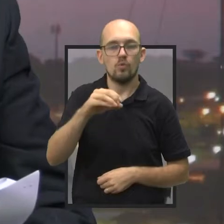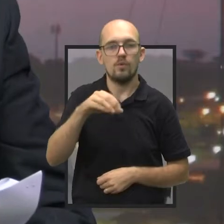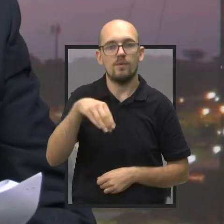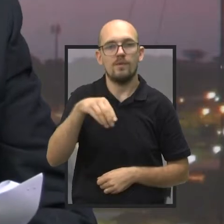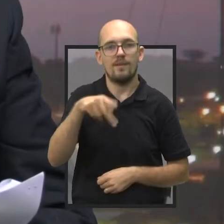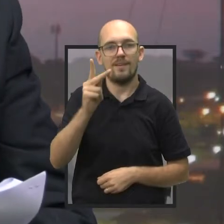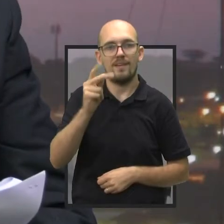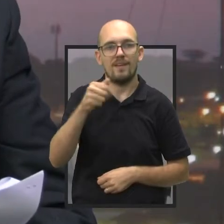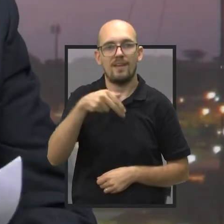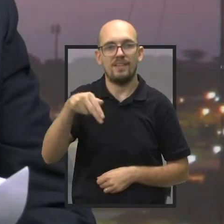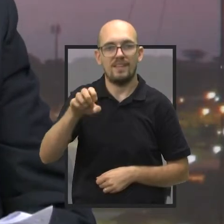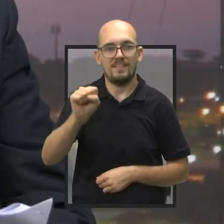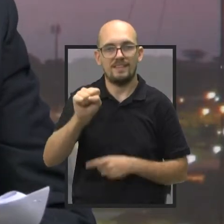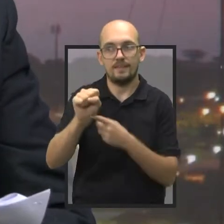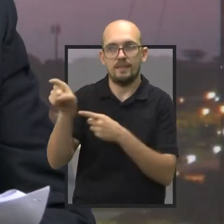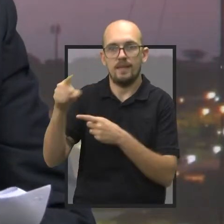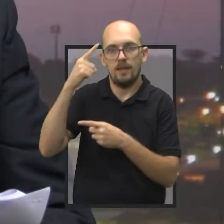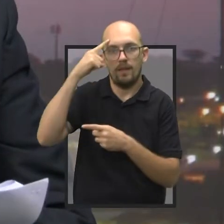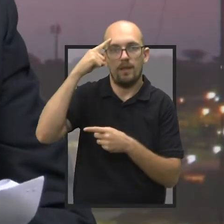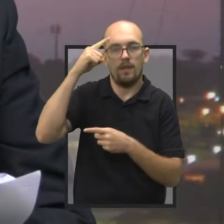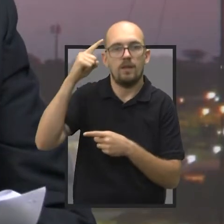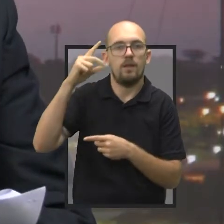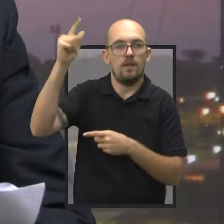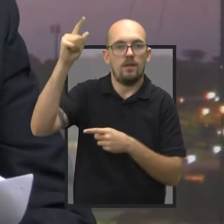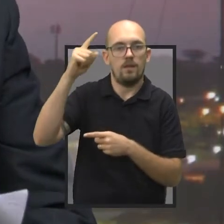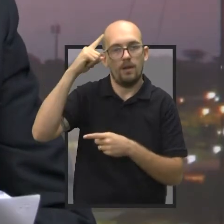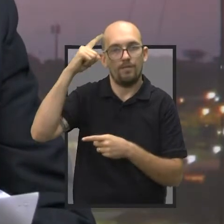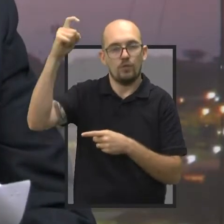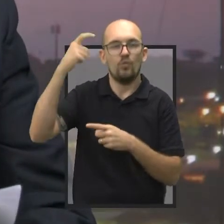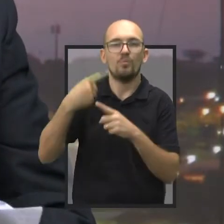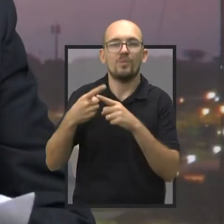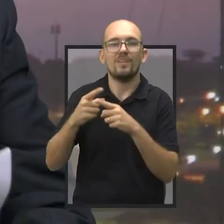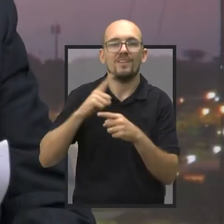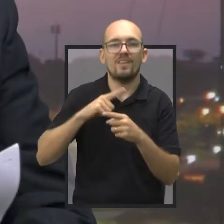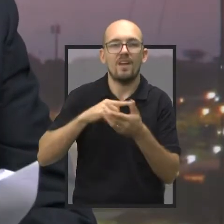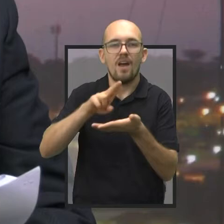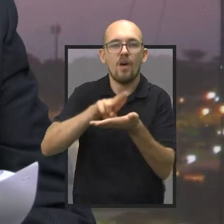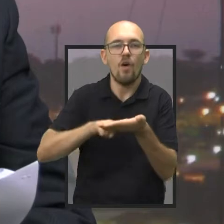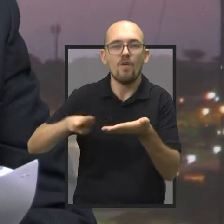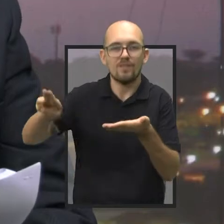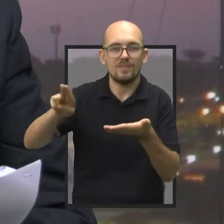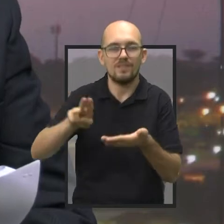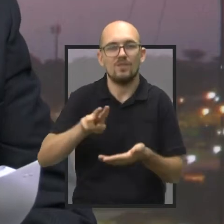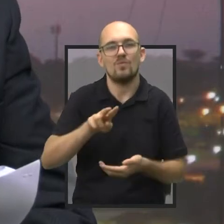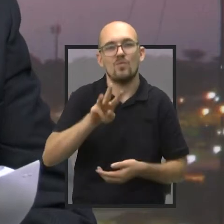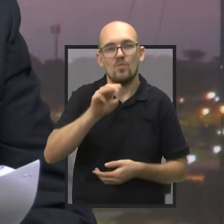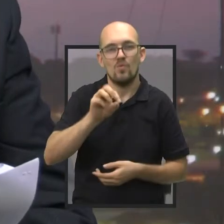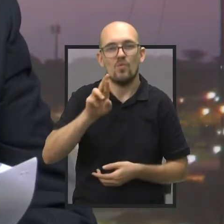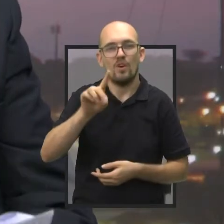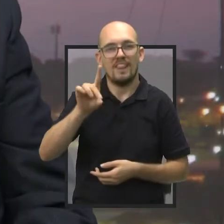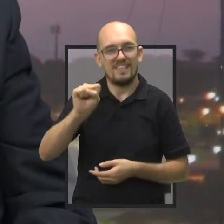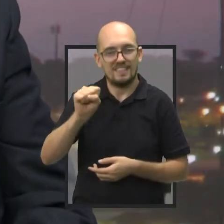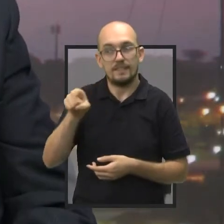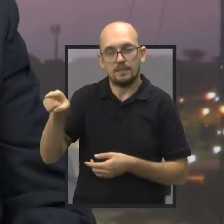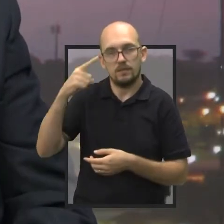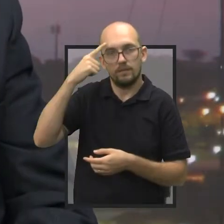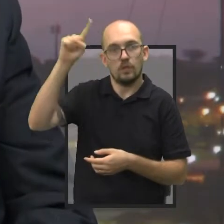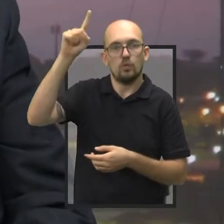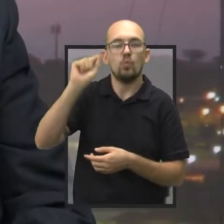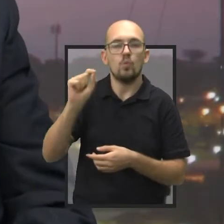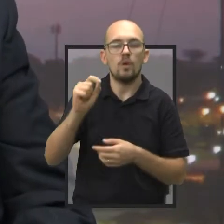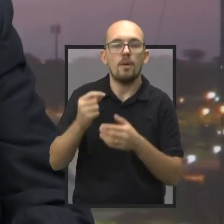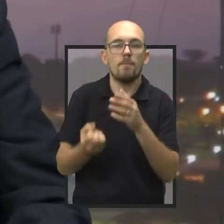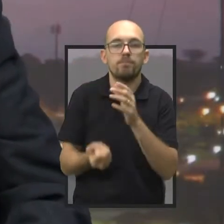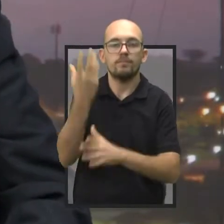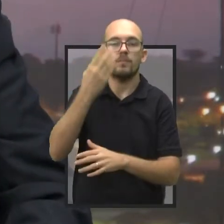criou, através da Convenção de Woodstock, e criou o Banco